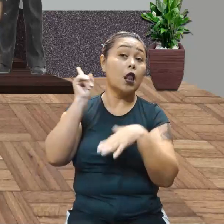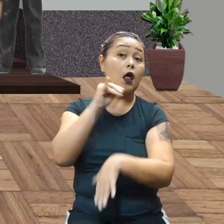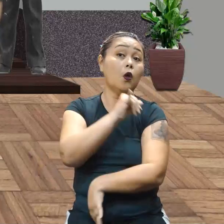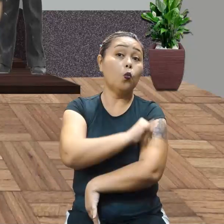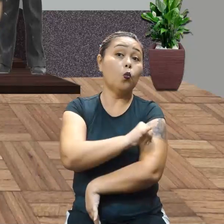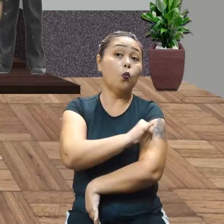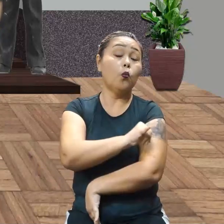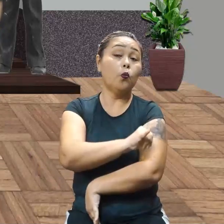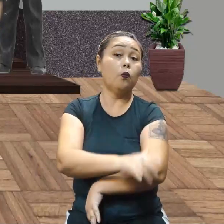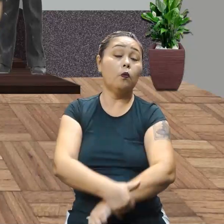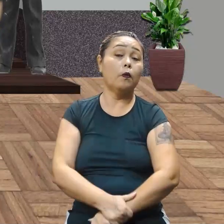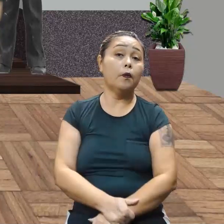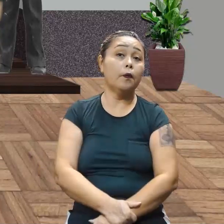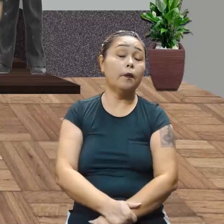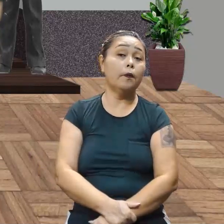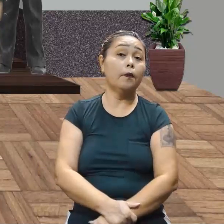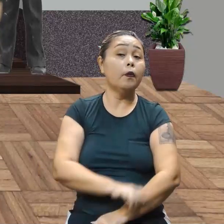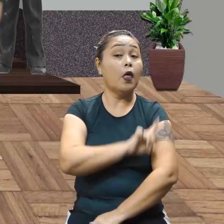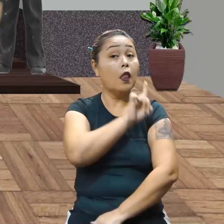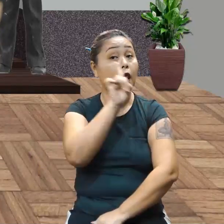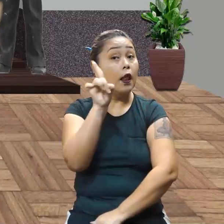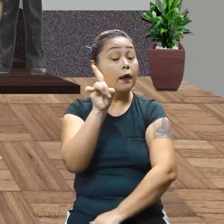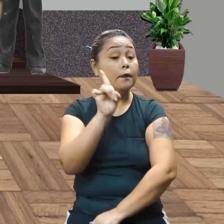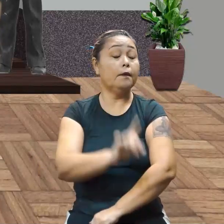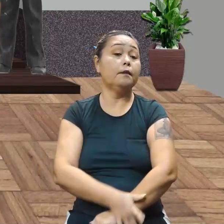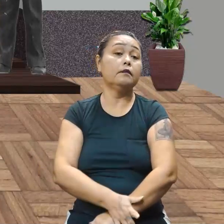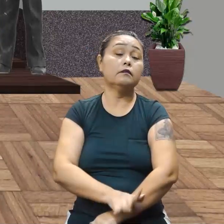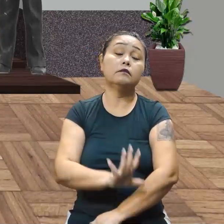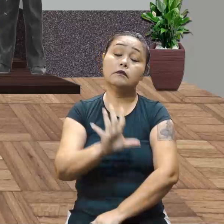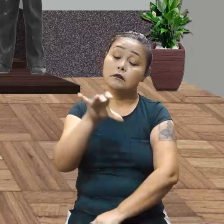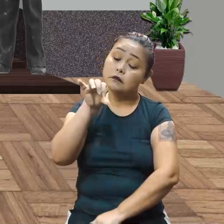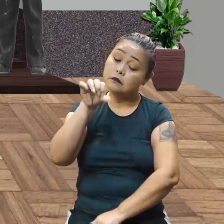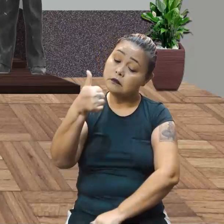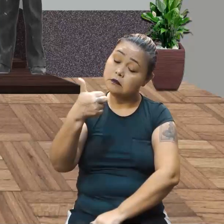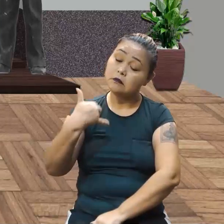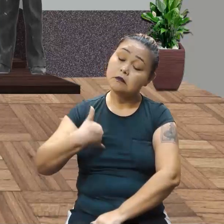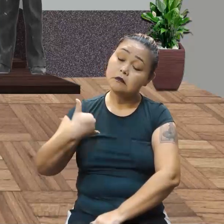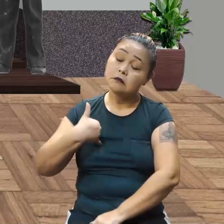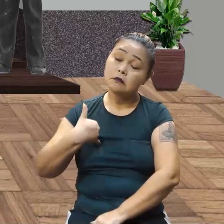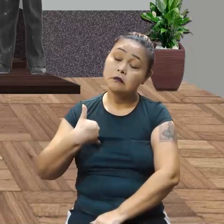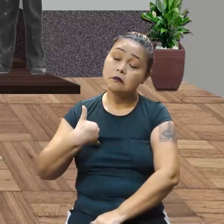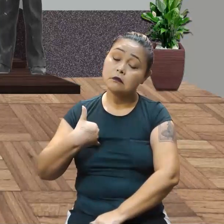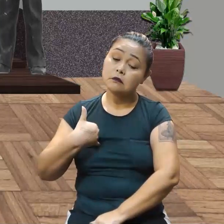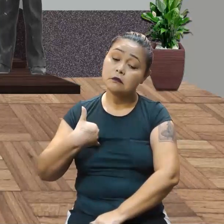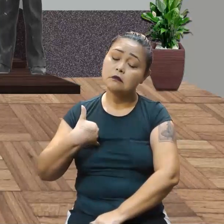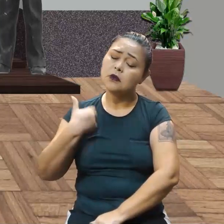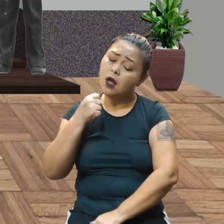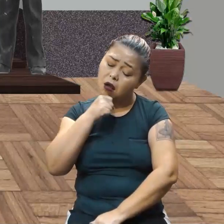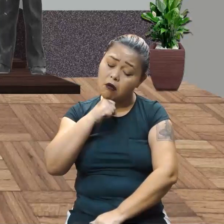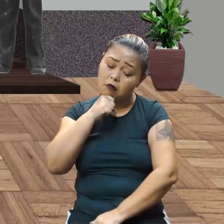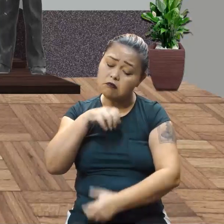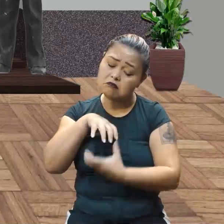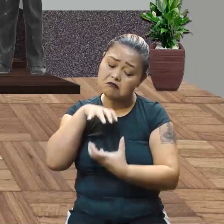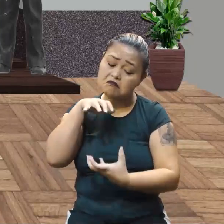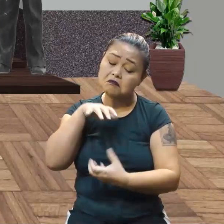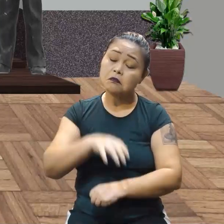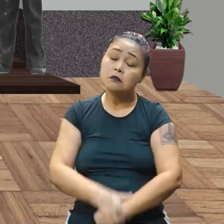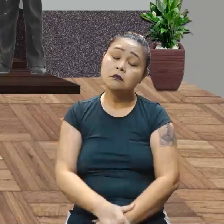Janeiro. E lá, aos 92 anos, já idoso,